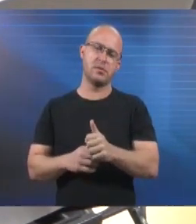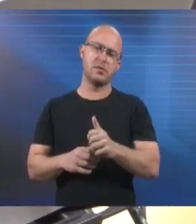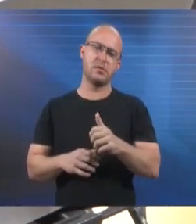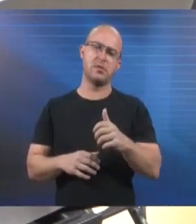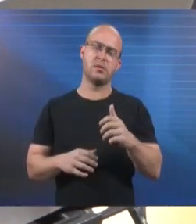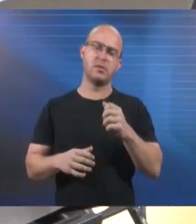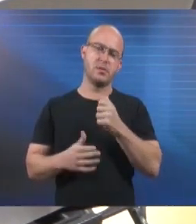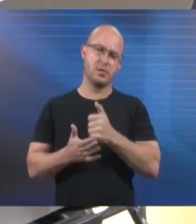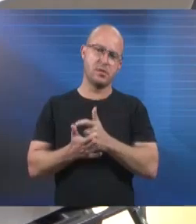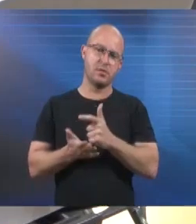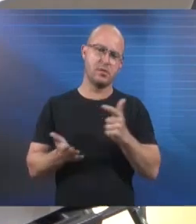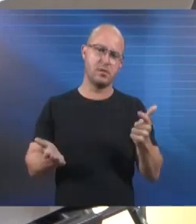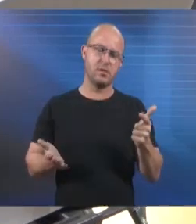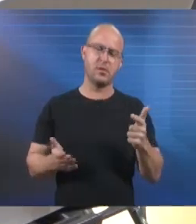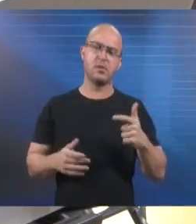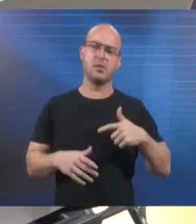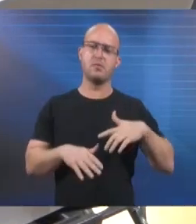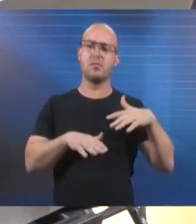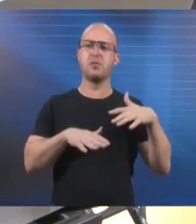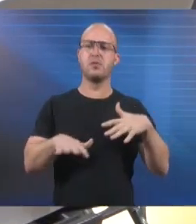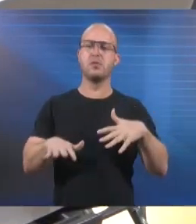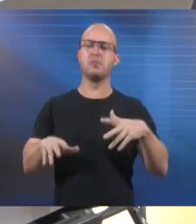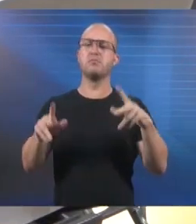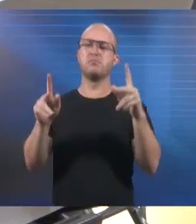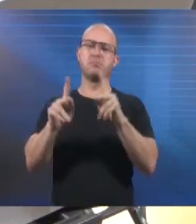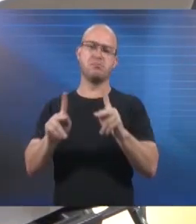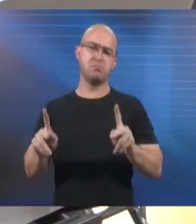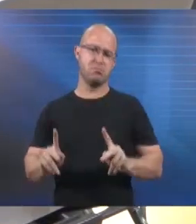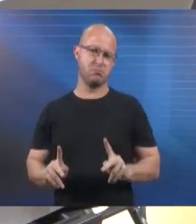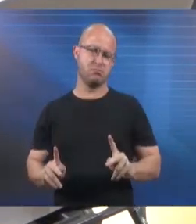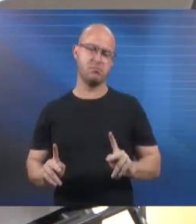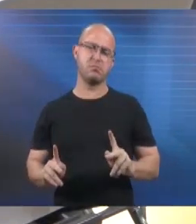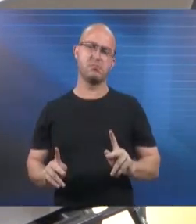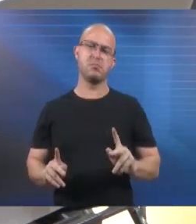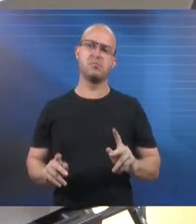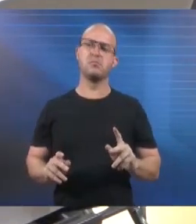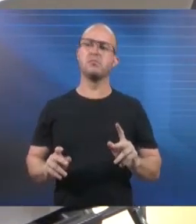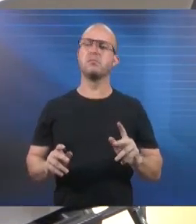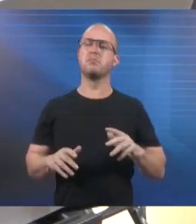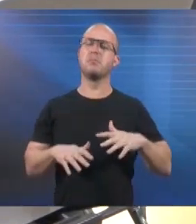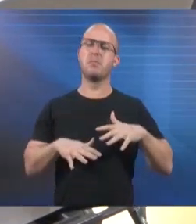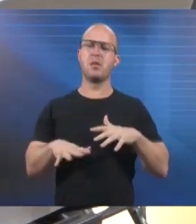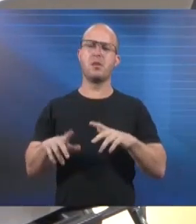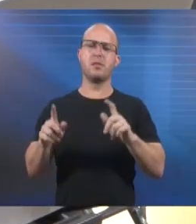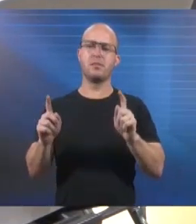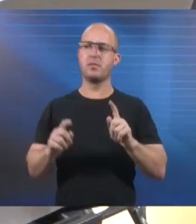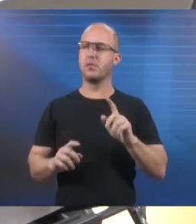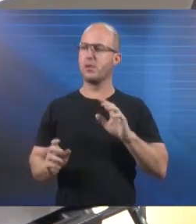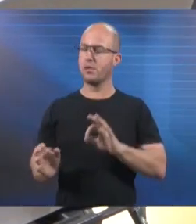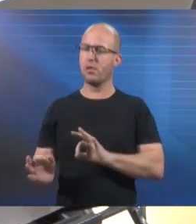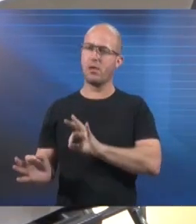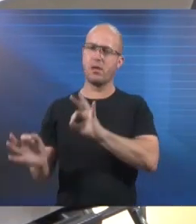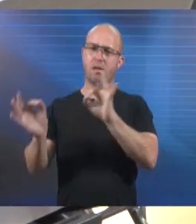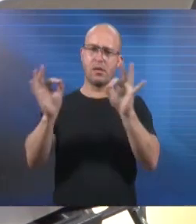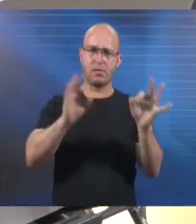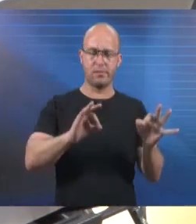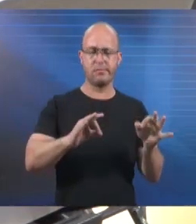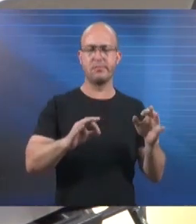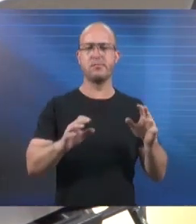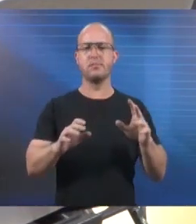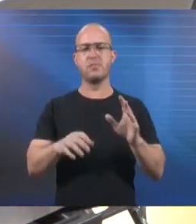em protesto Pacífico protesto Pacífico quem assistiu as